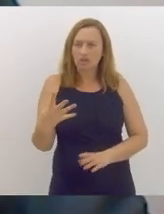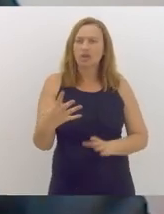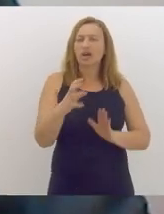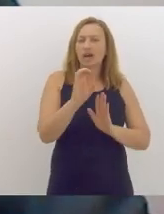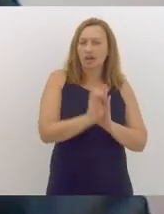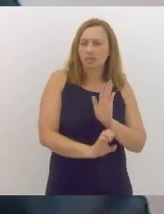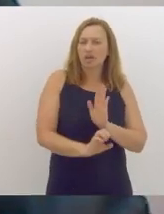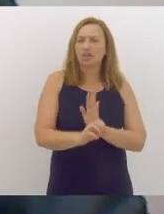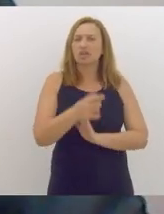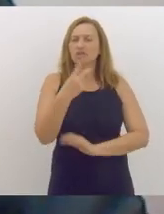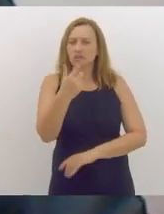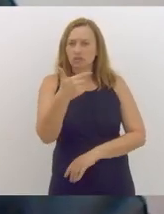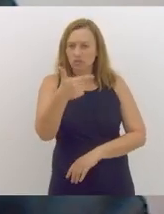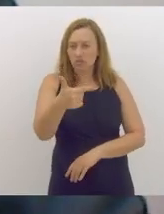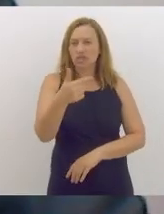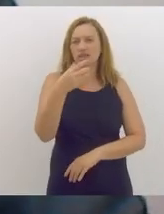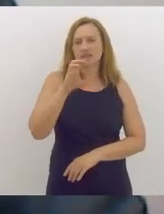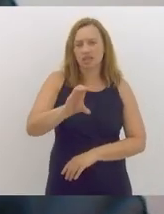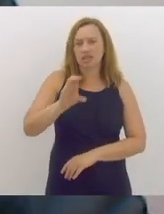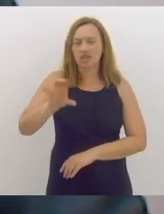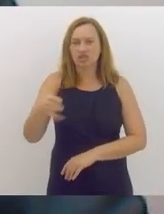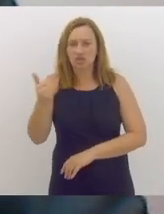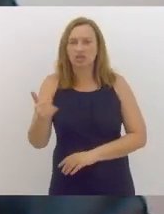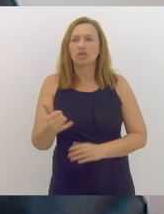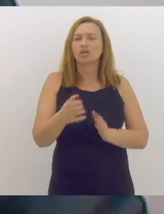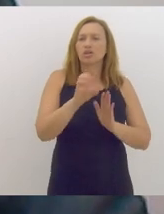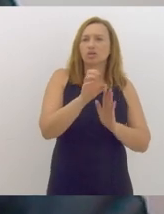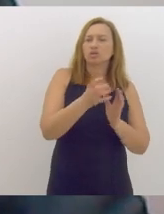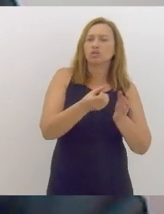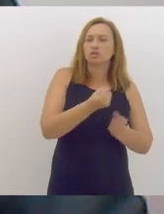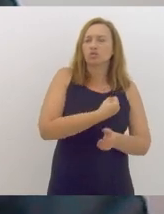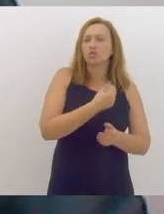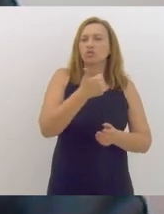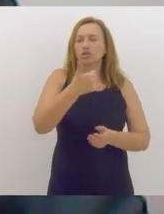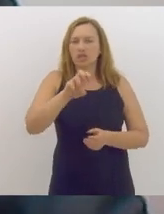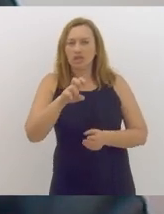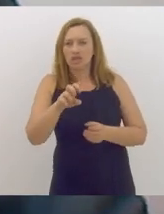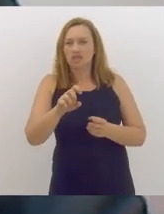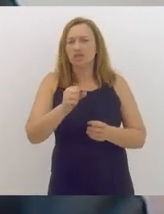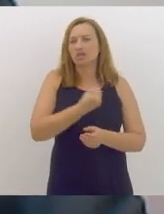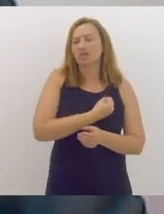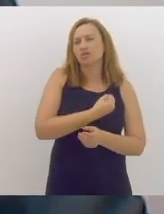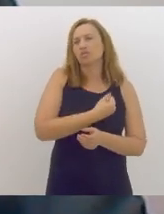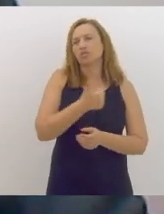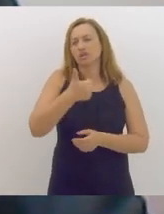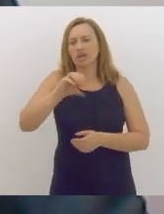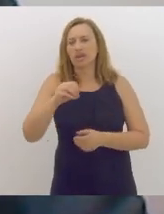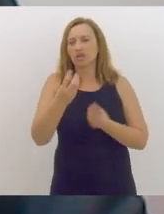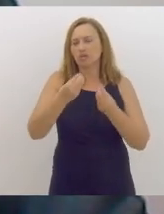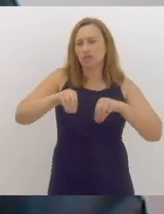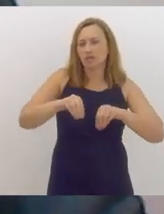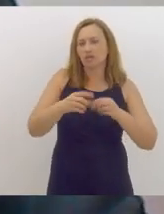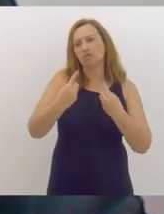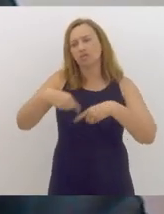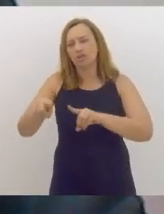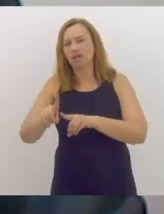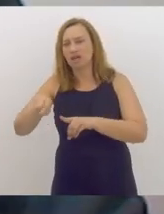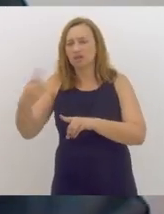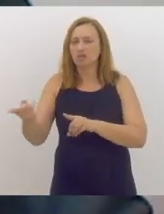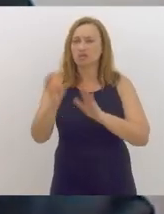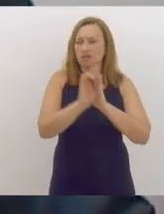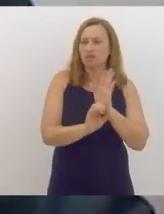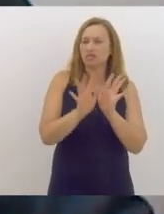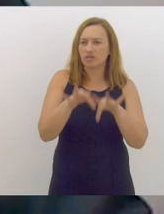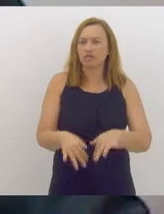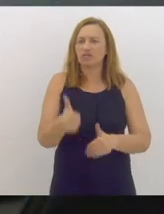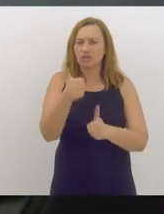2 da CCJ, número 15 pela emenda número 10, contrárias às demais emendas, concluindo por substitutivo, pedindo forma